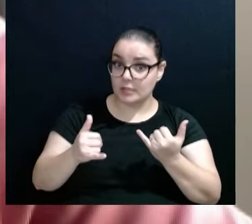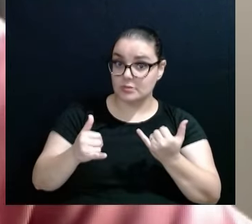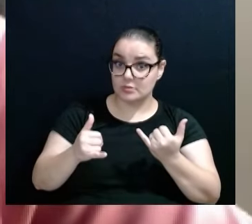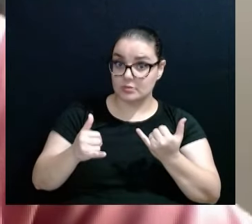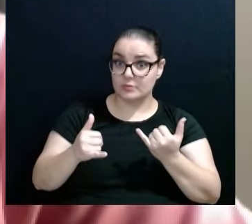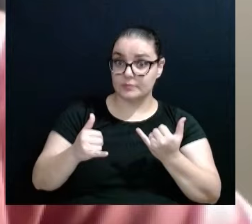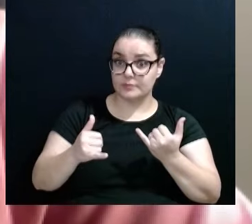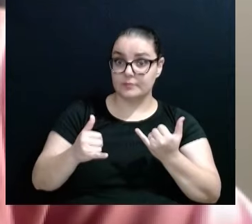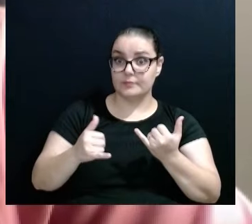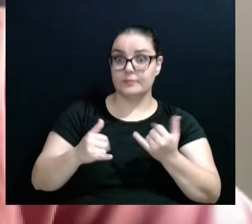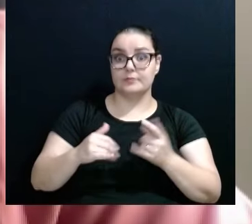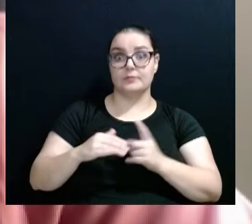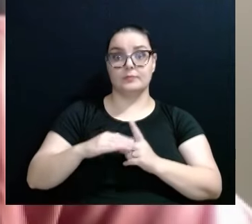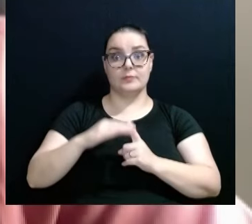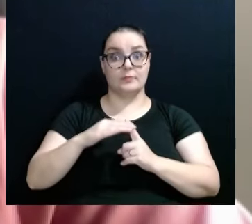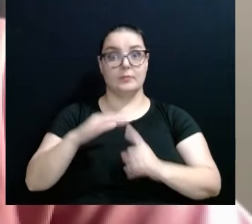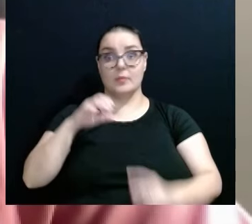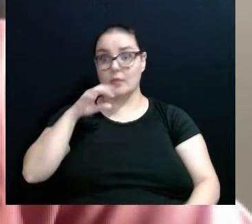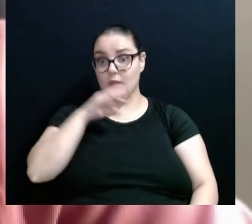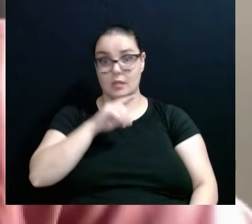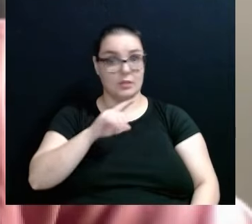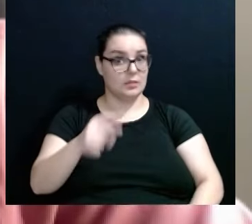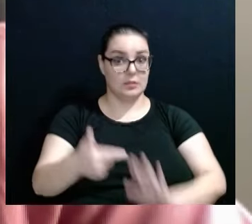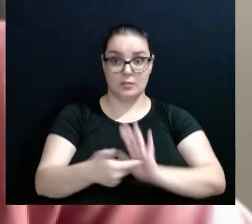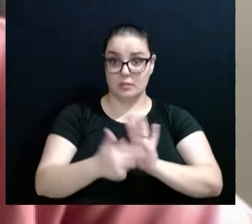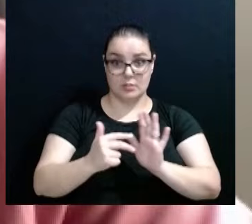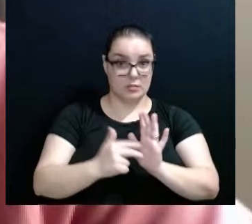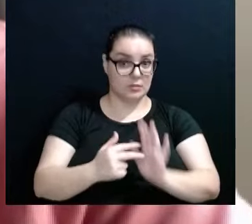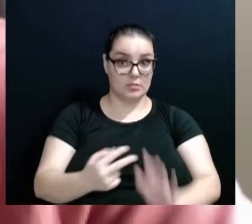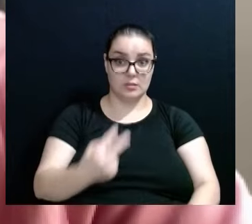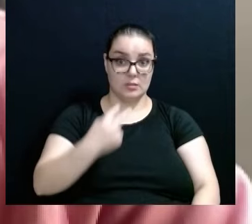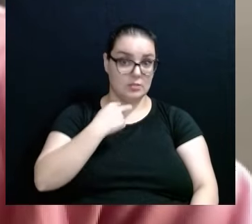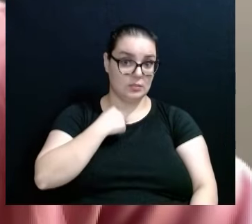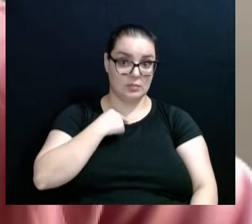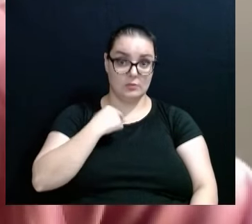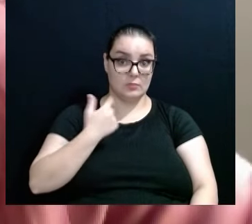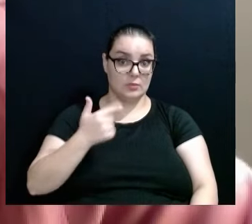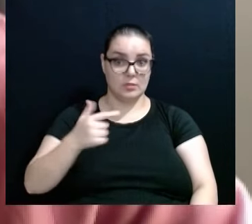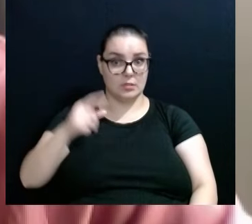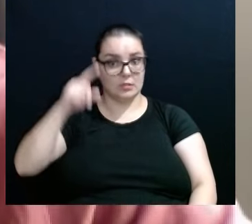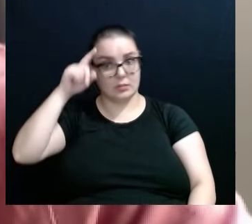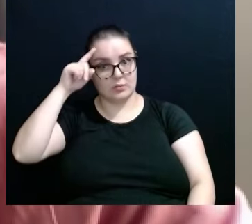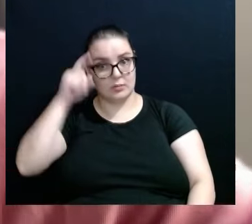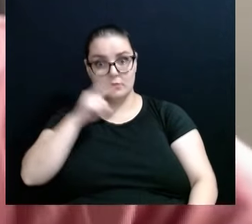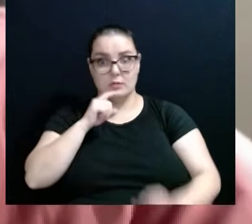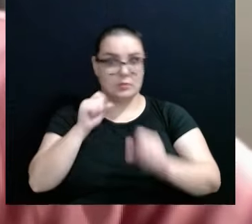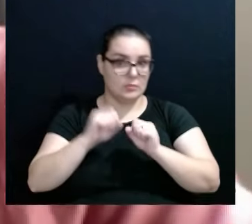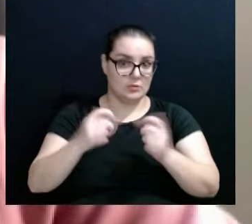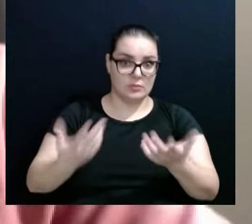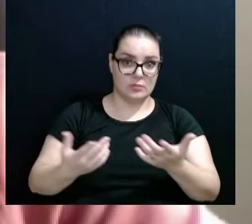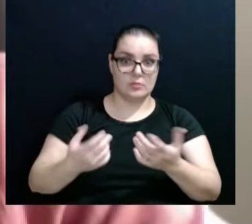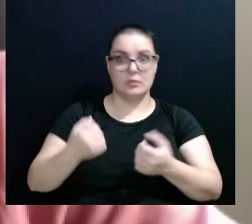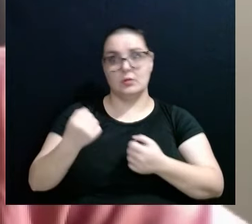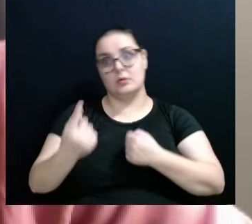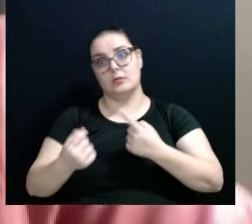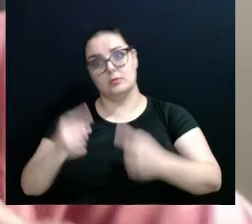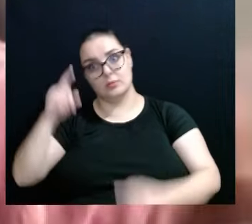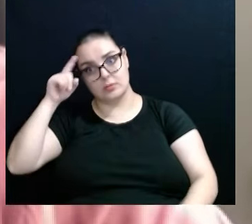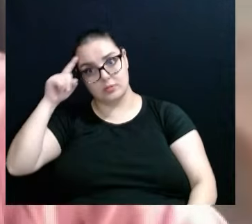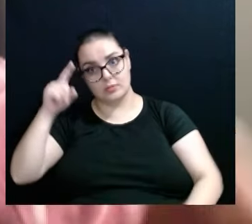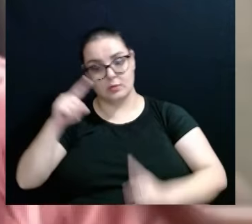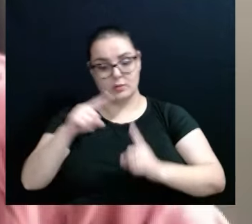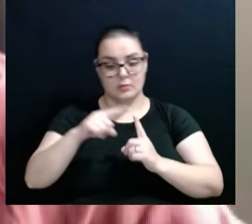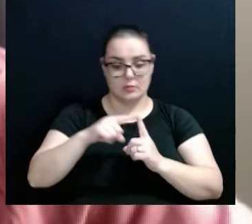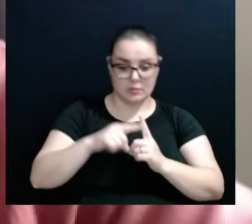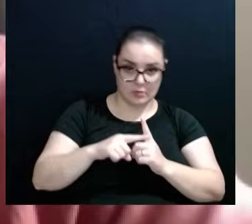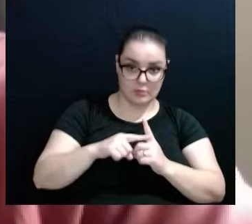na média. A temperatura está ficando mais quente. Isso não significa que não possa ter um dia de frio, né? Alguns dias